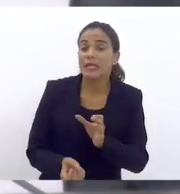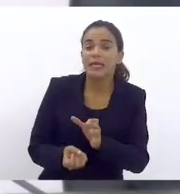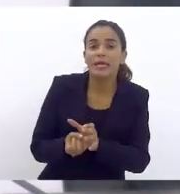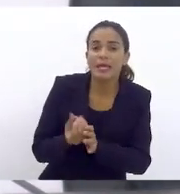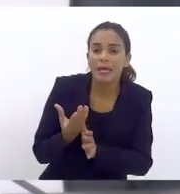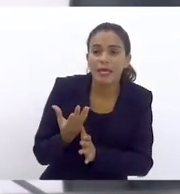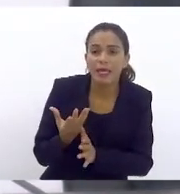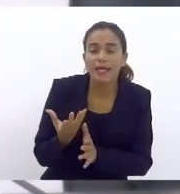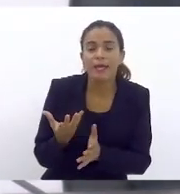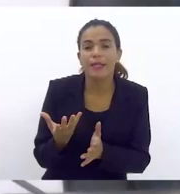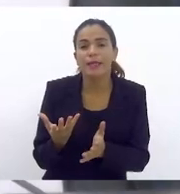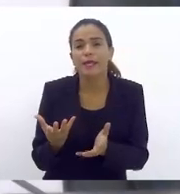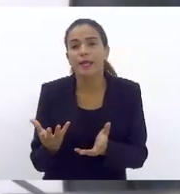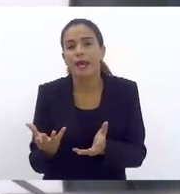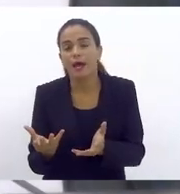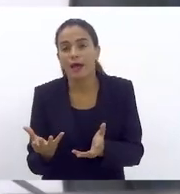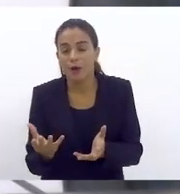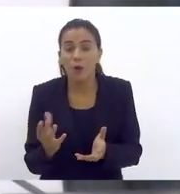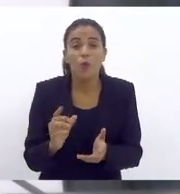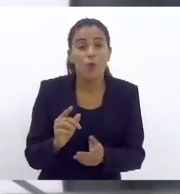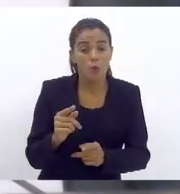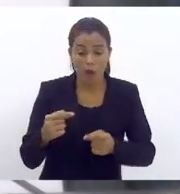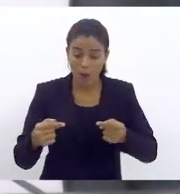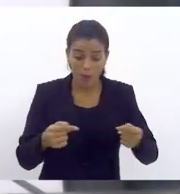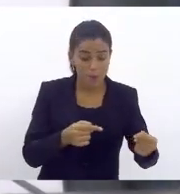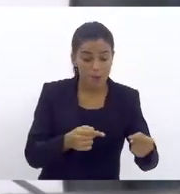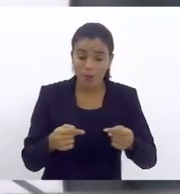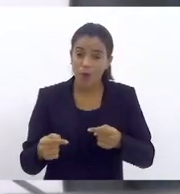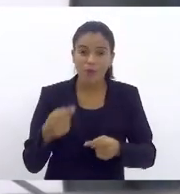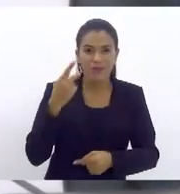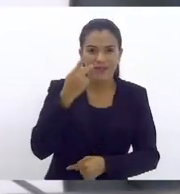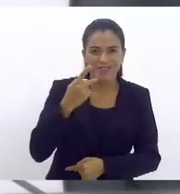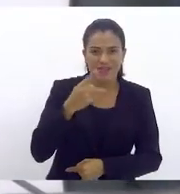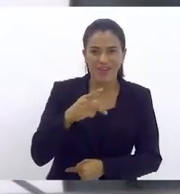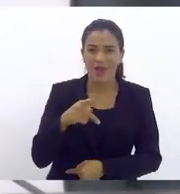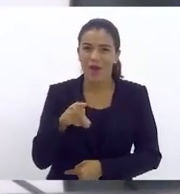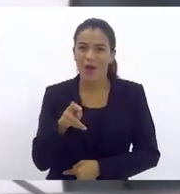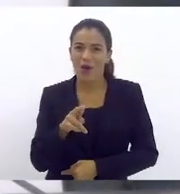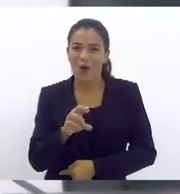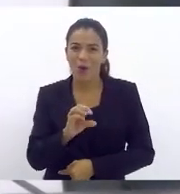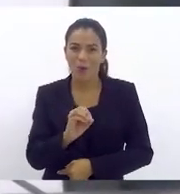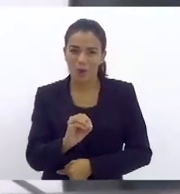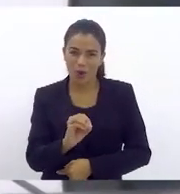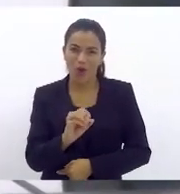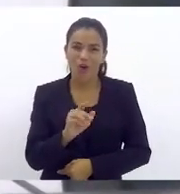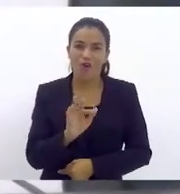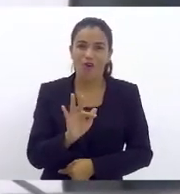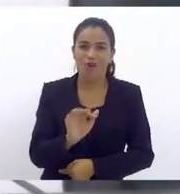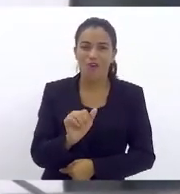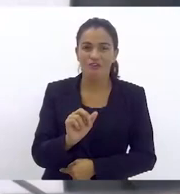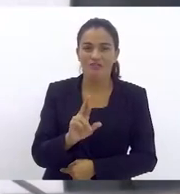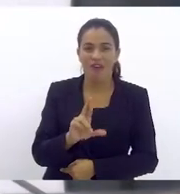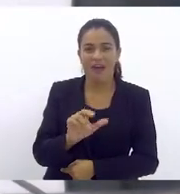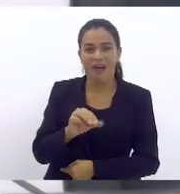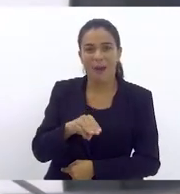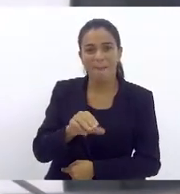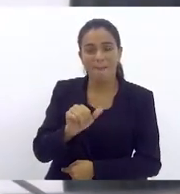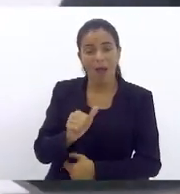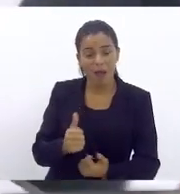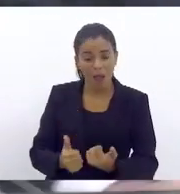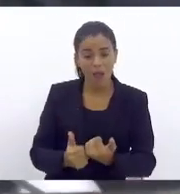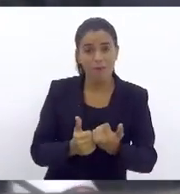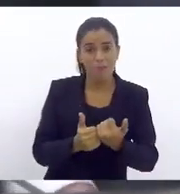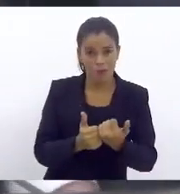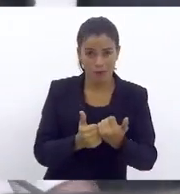uma uma político para Farma né que se torna extremamente importante ponto de vista da qualificação do padrão